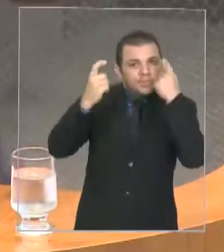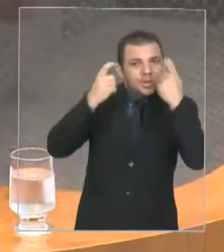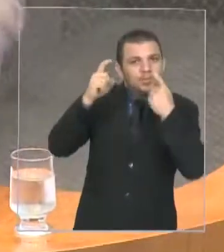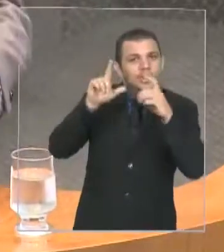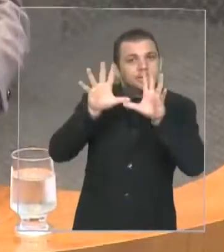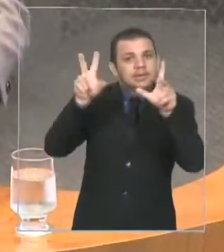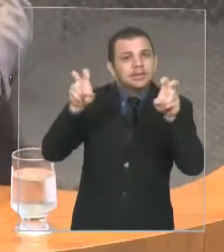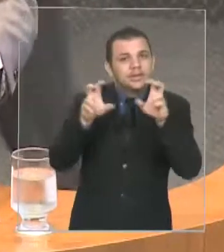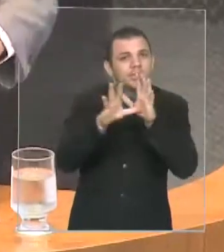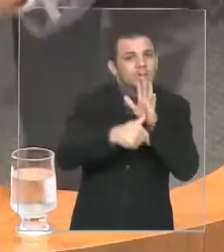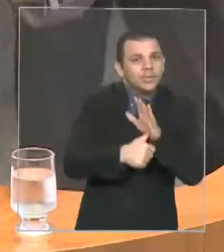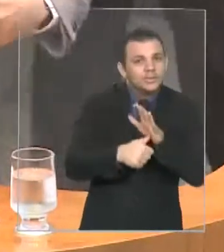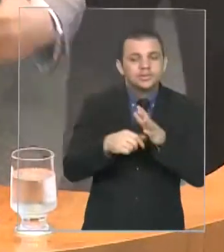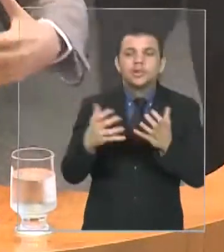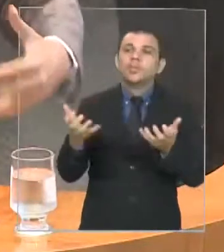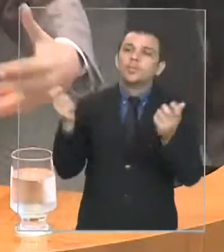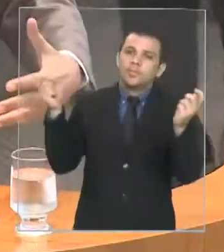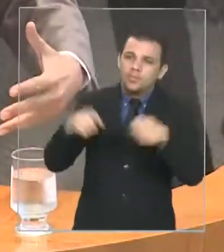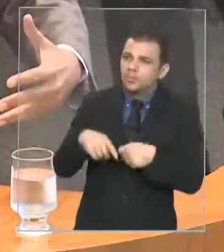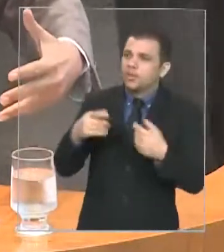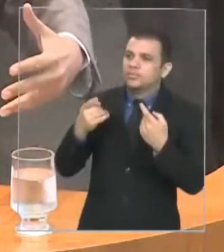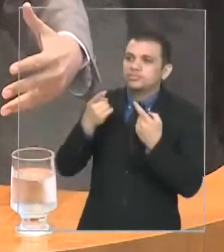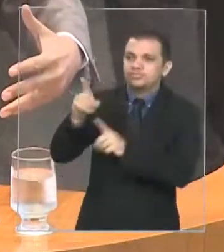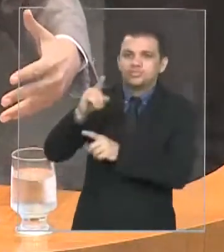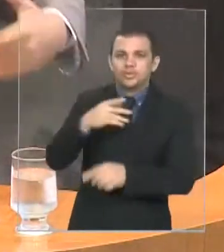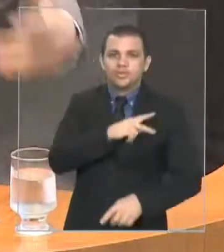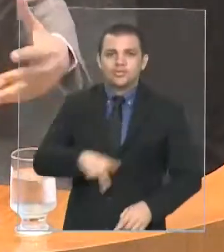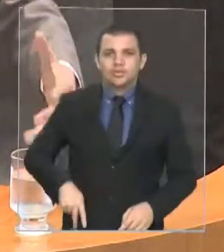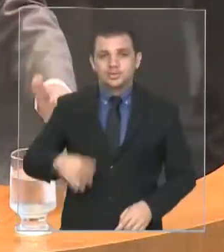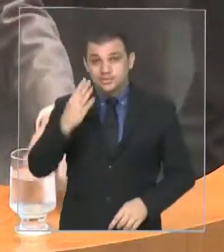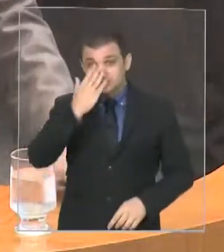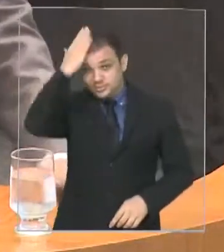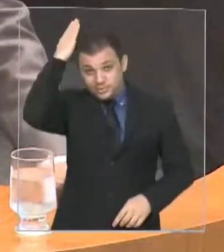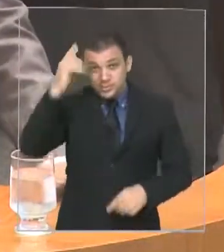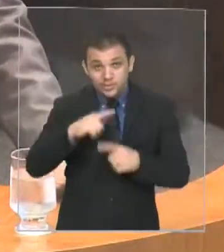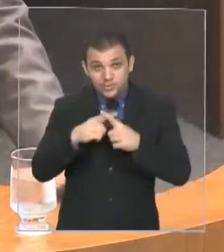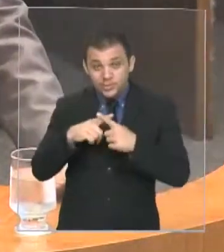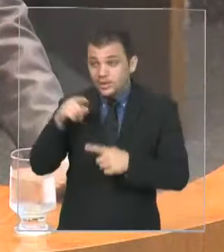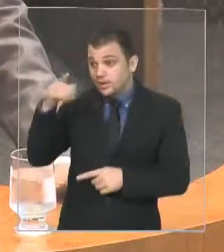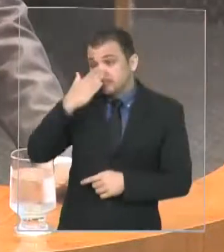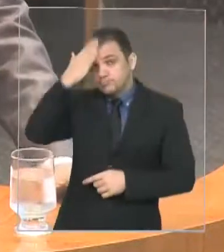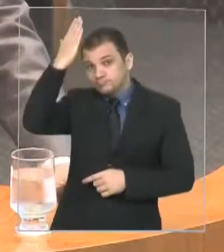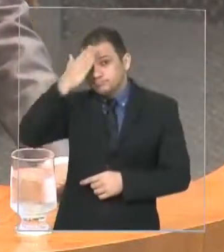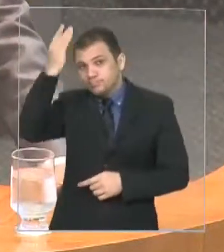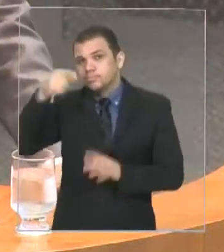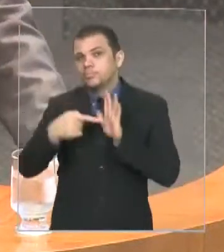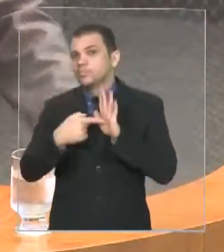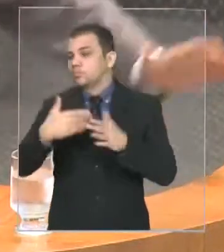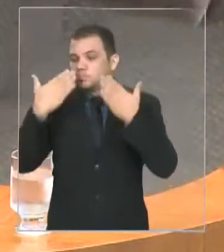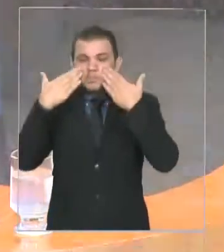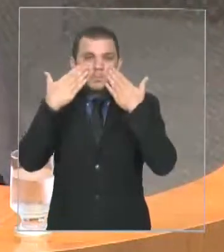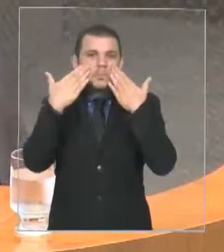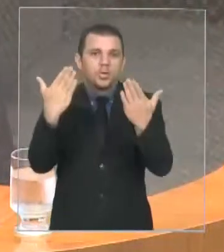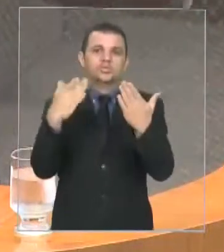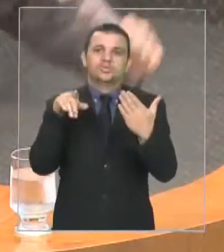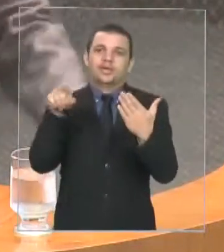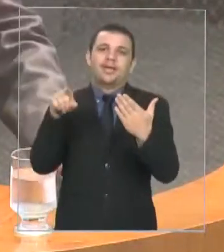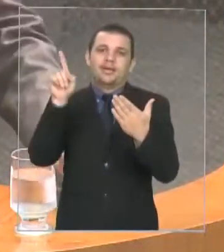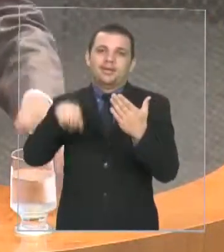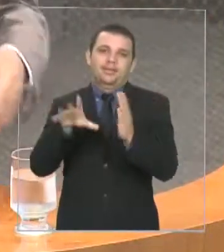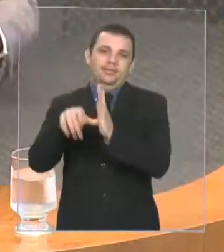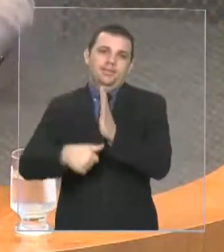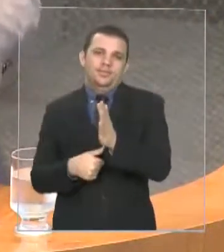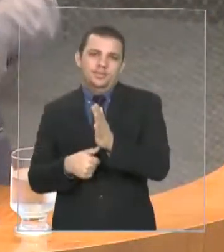que foi pego flagrantemente em prática de corrupção passiva. Mas eles queriam um